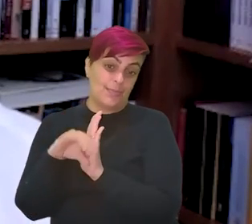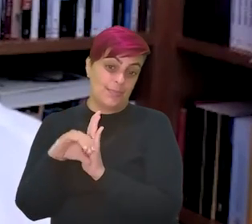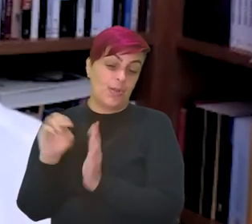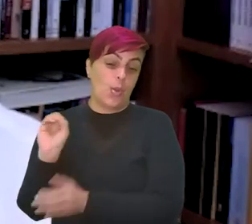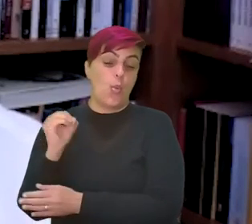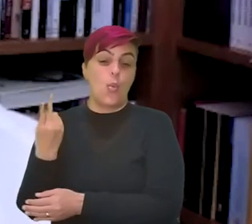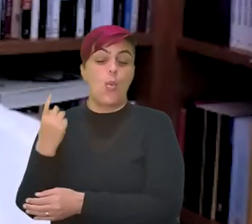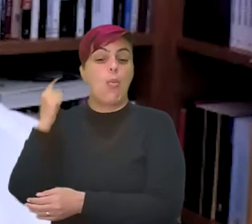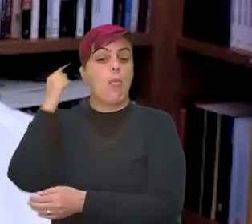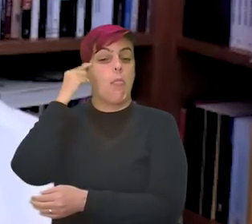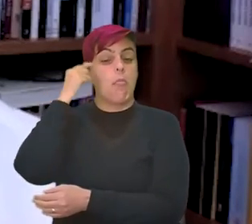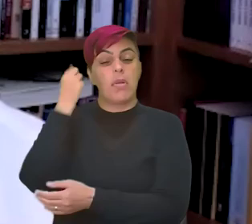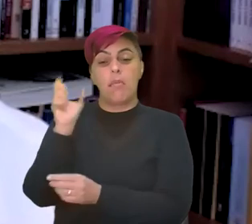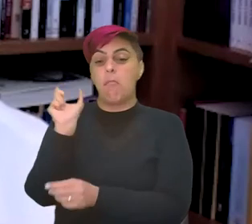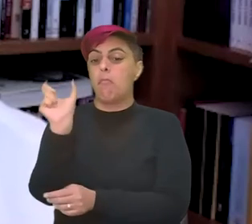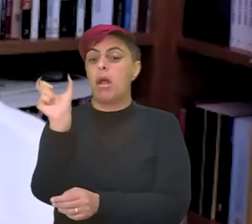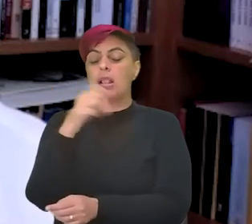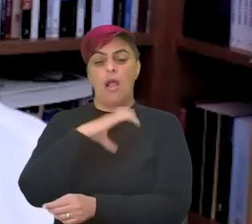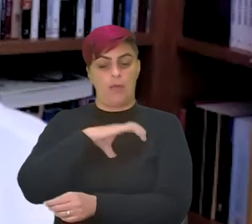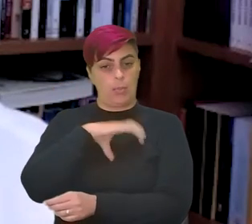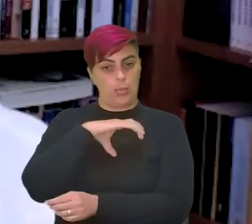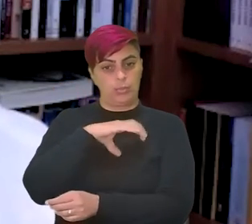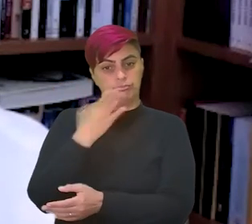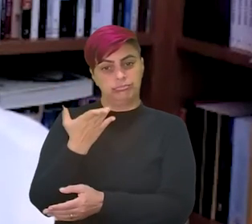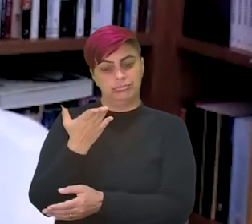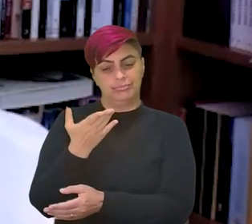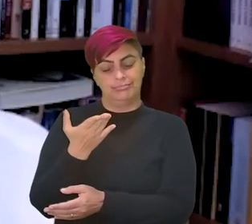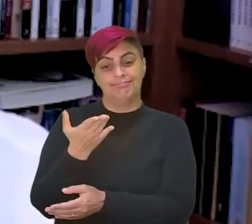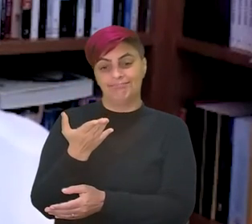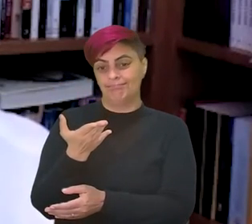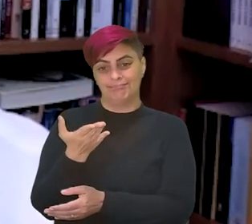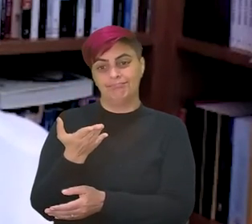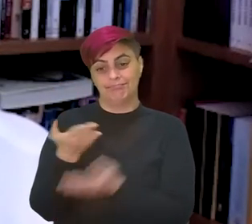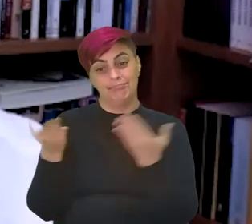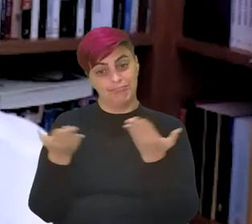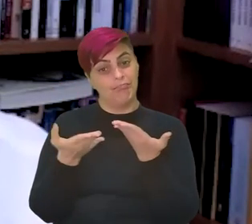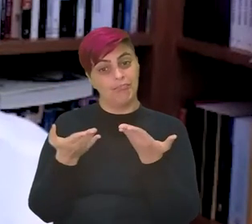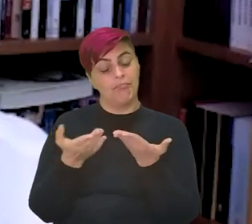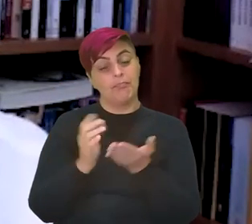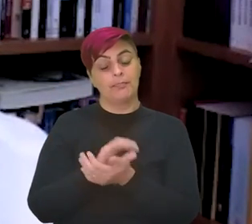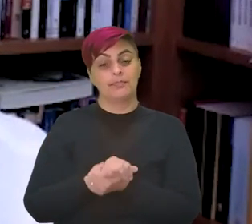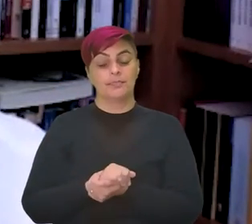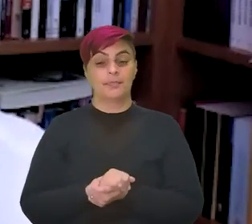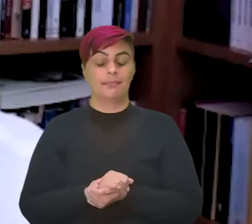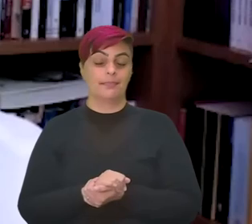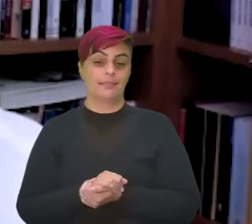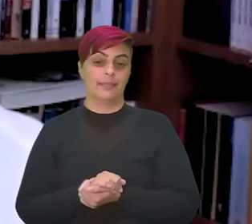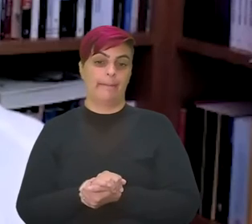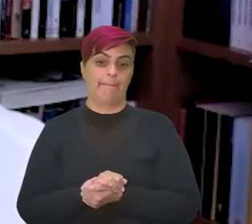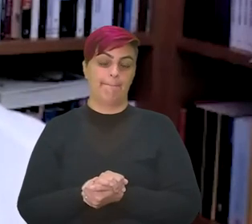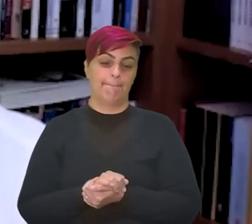ou mentalidade em português, você tem que, num português contemporâneo,